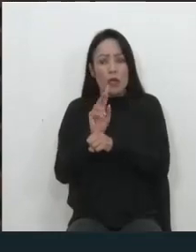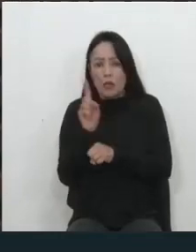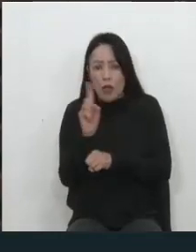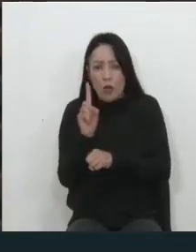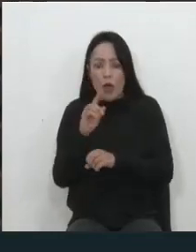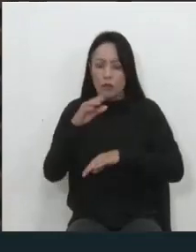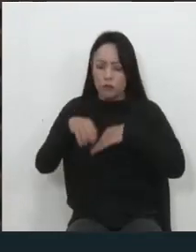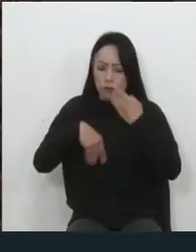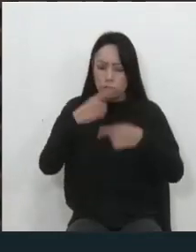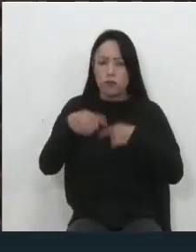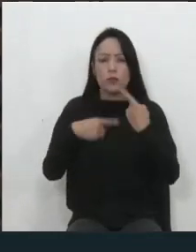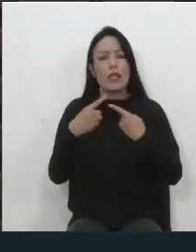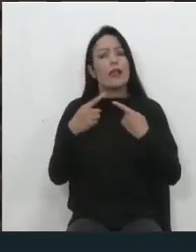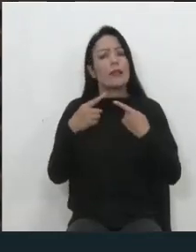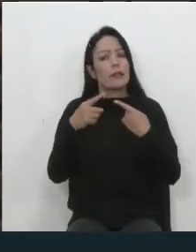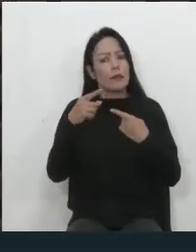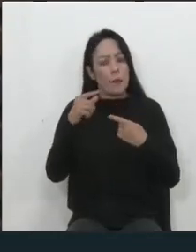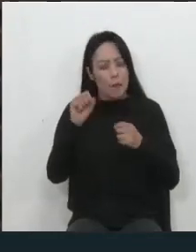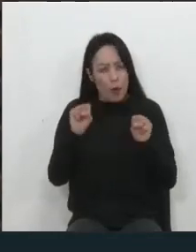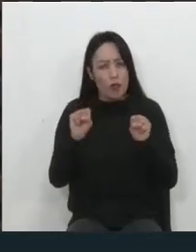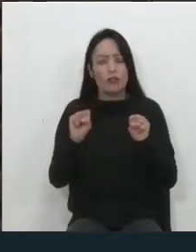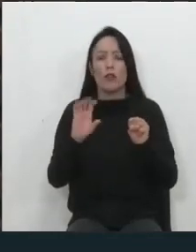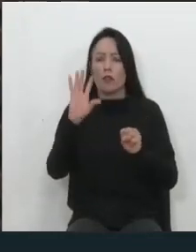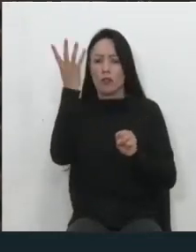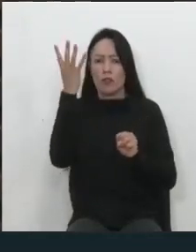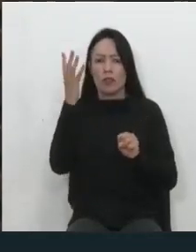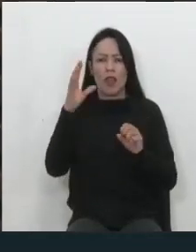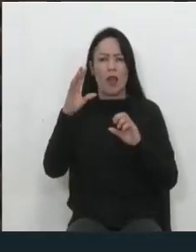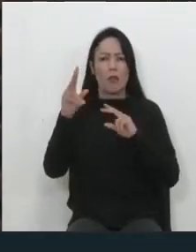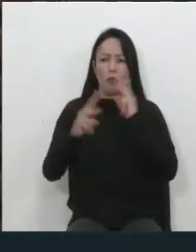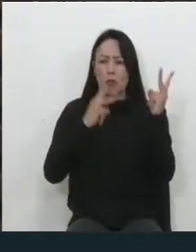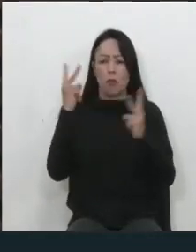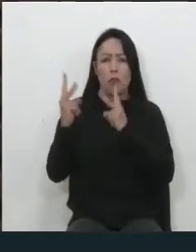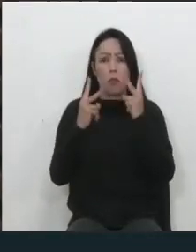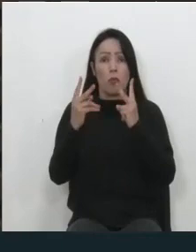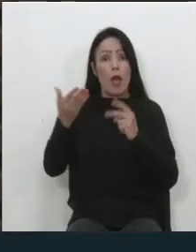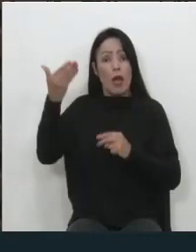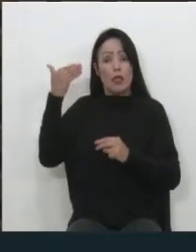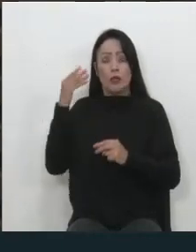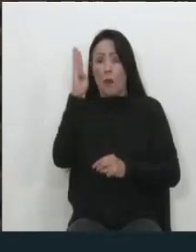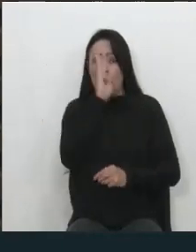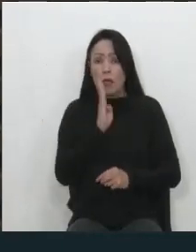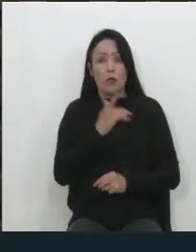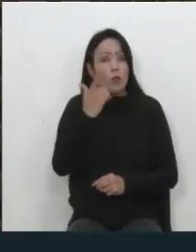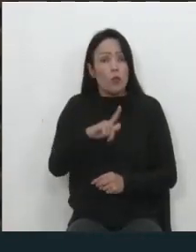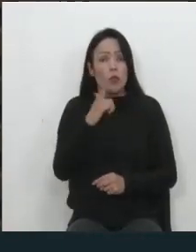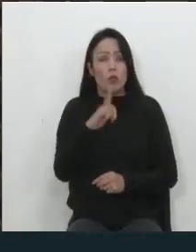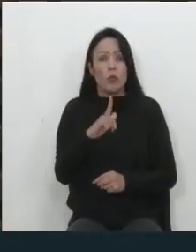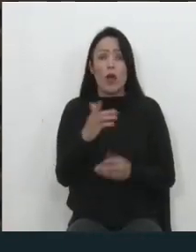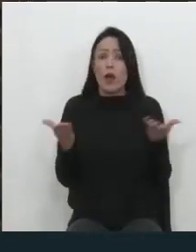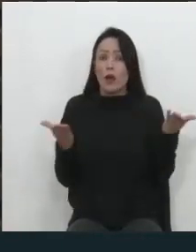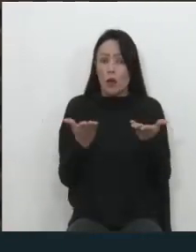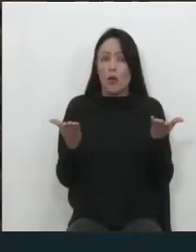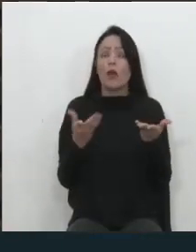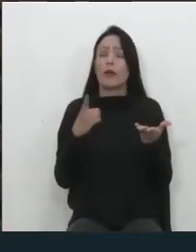fenômeno que não ocorria no Brasil e que agora está ocorrendo, que é a questão de